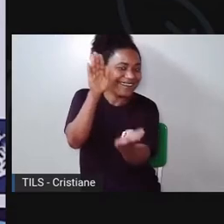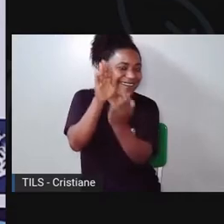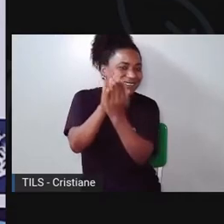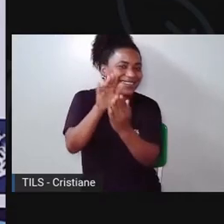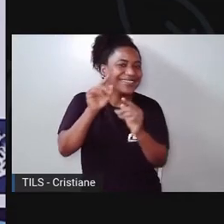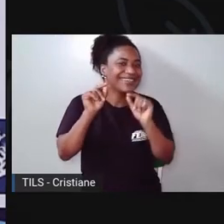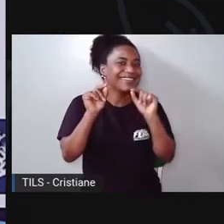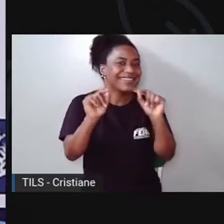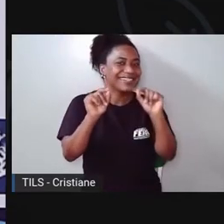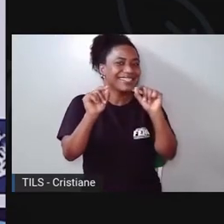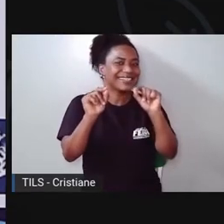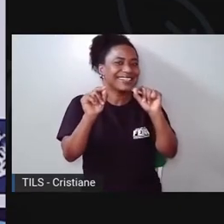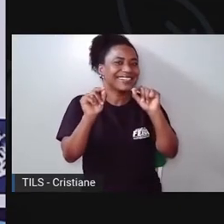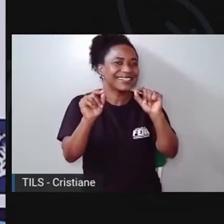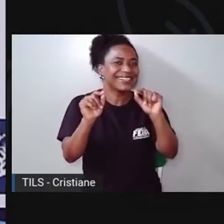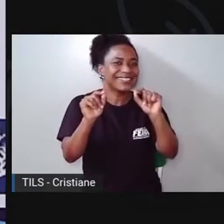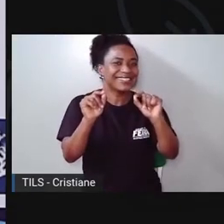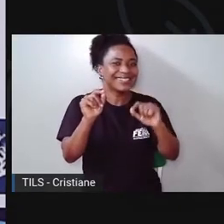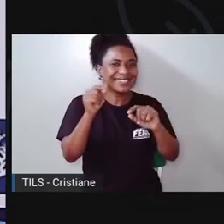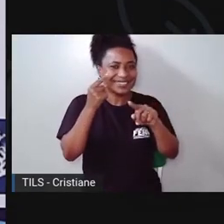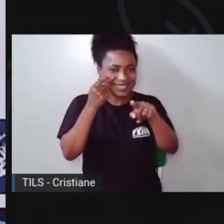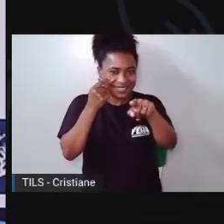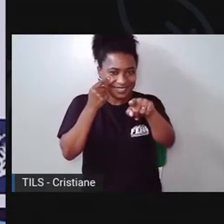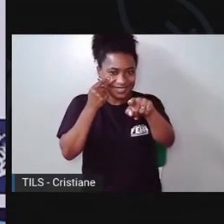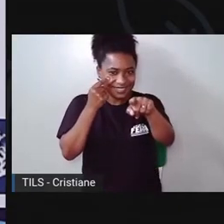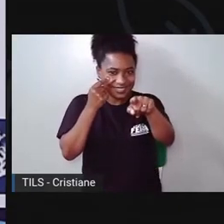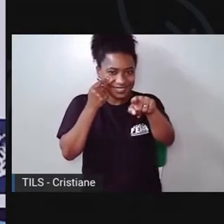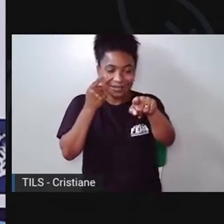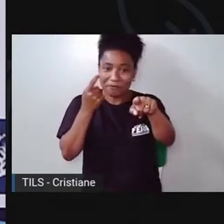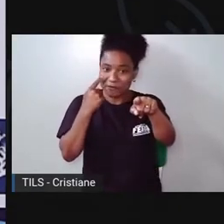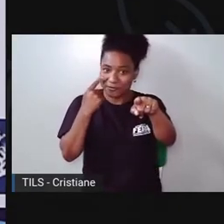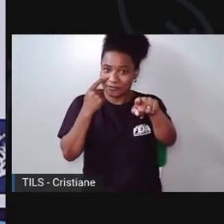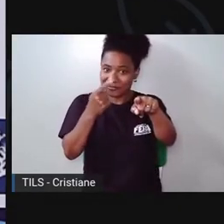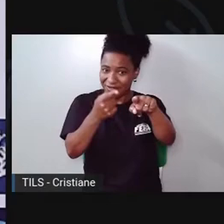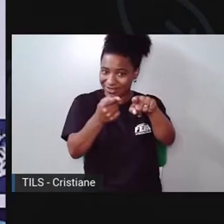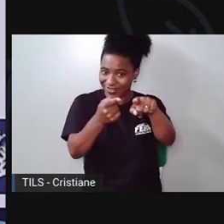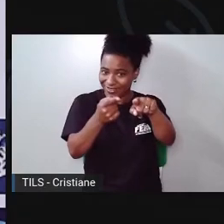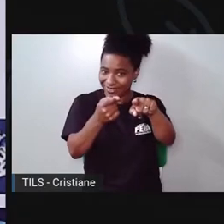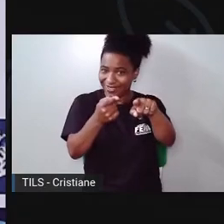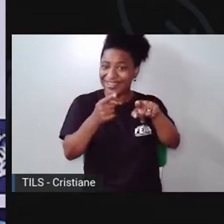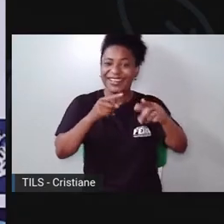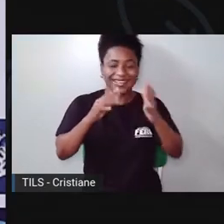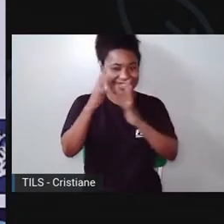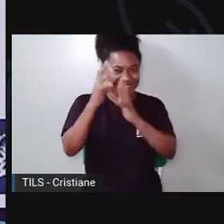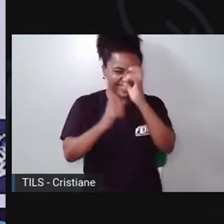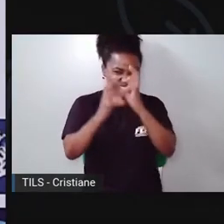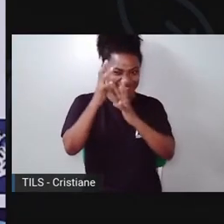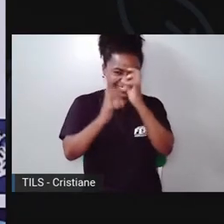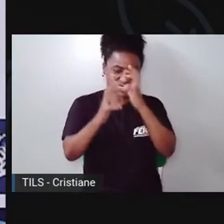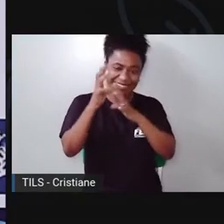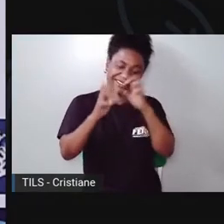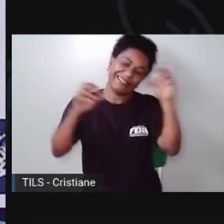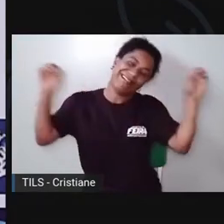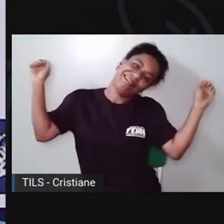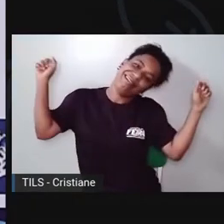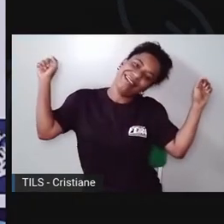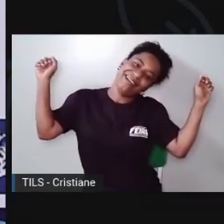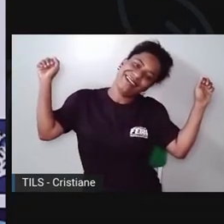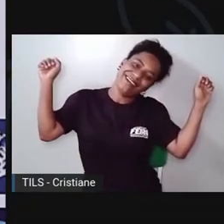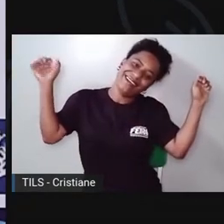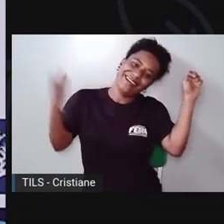só o jacaré o jacaré brigou tanto com a dona aranha que tá enrolado até agora aqui na Teia deixa eu tentar assaltar esse jacaré ge